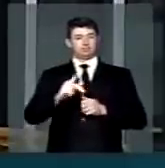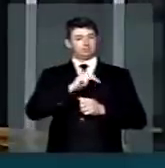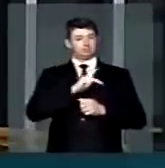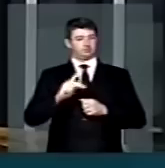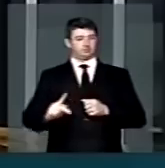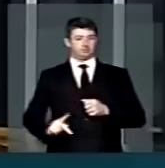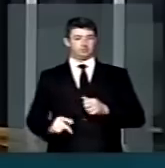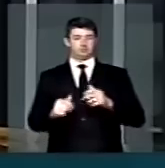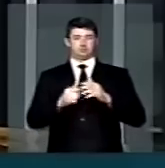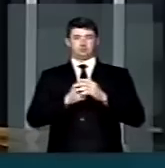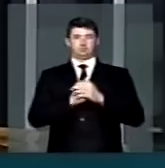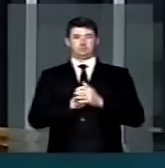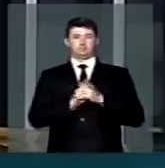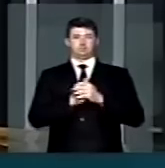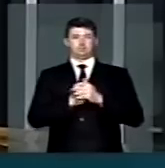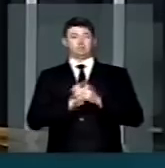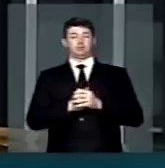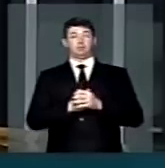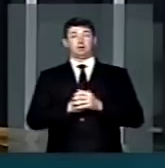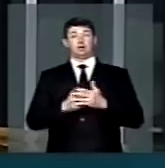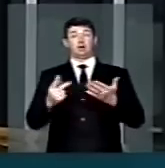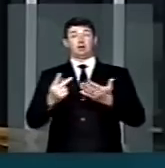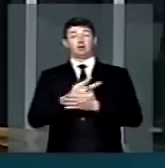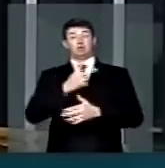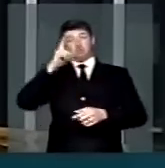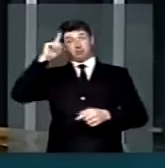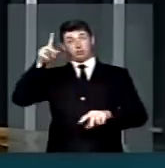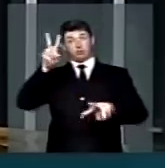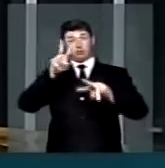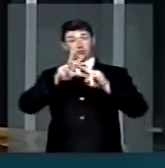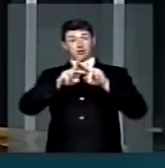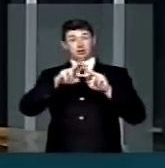presidente, lá foram presas